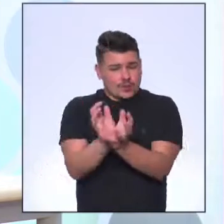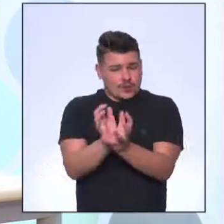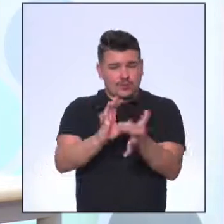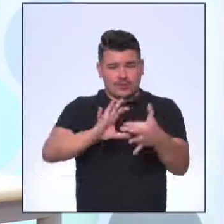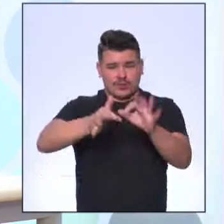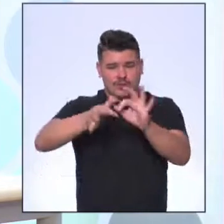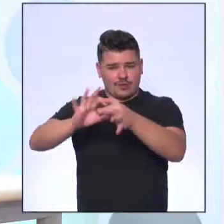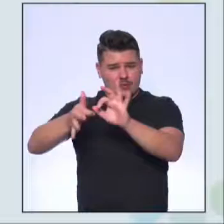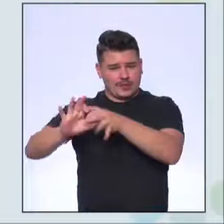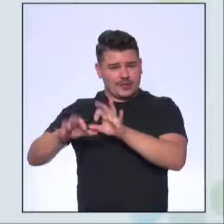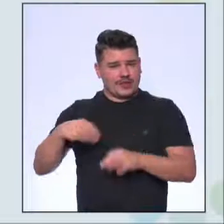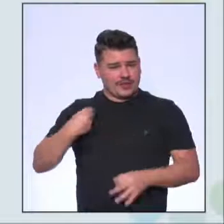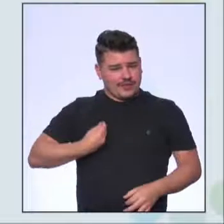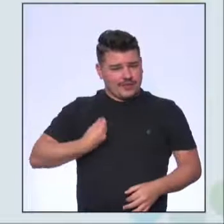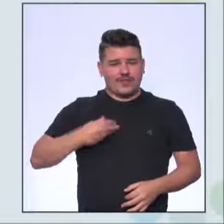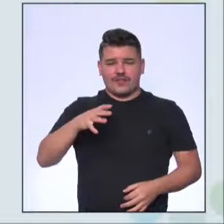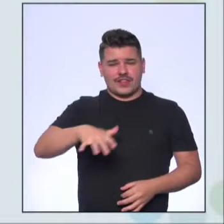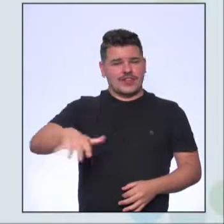tá, eles